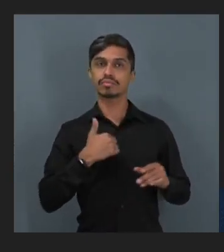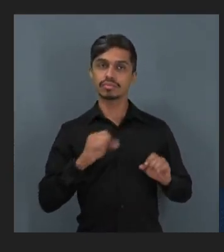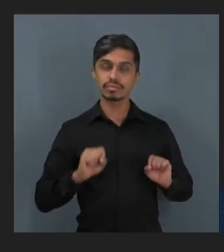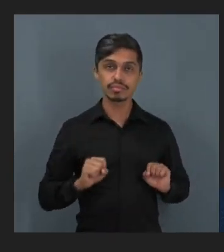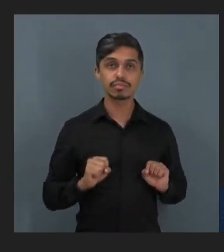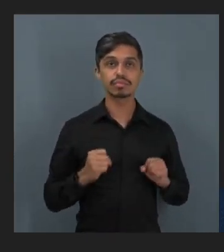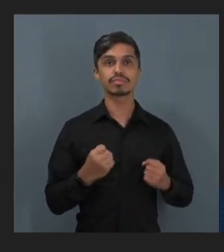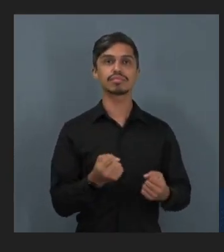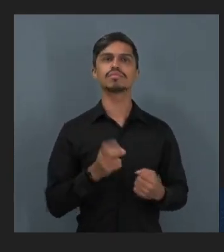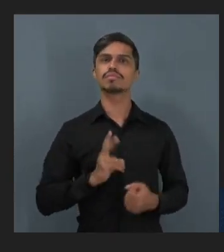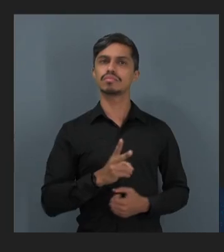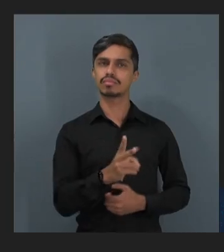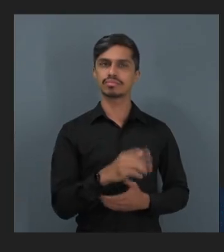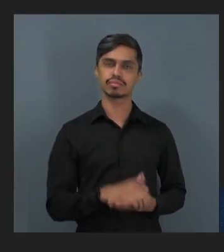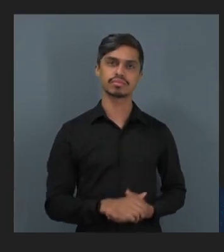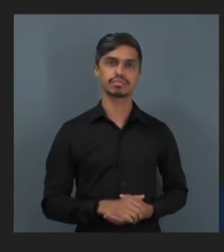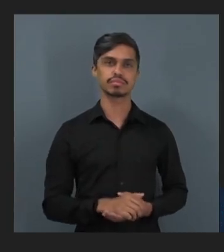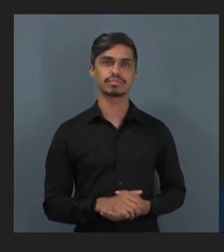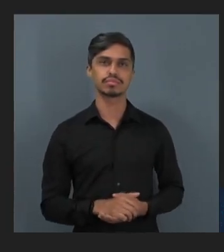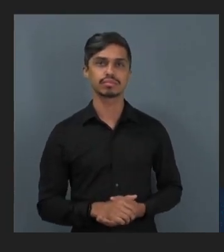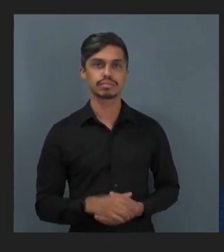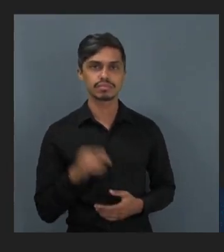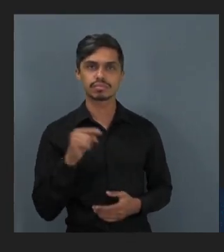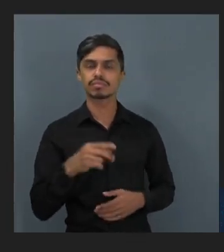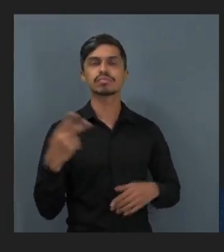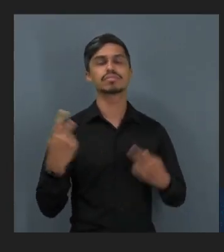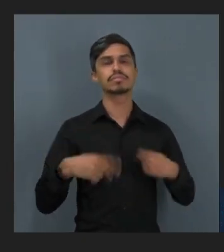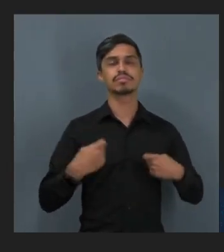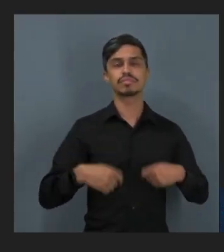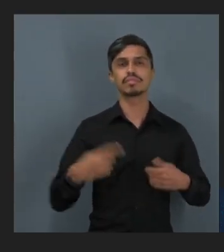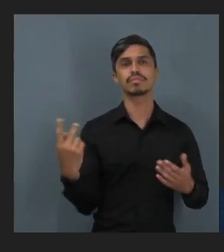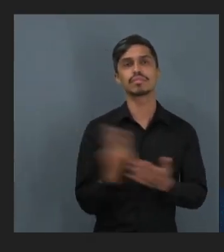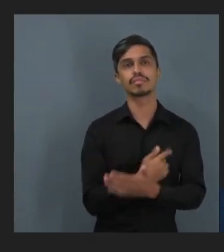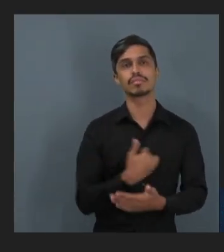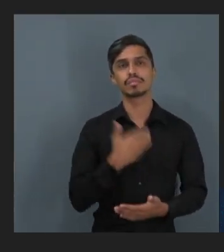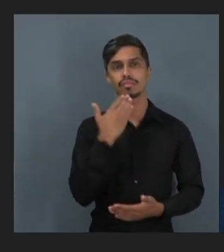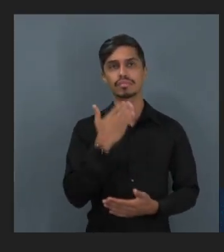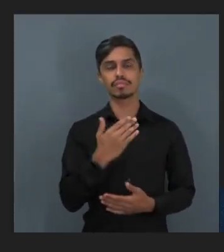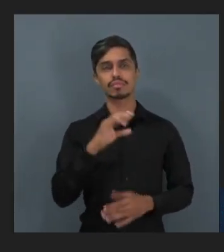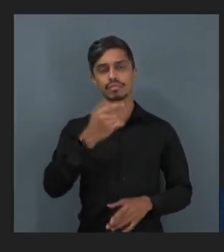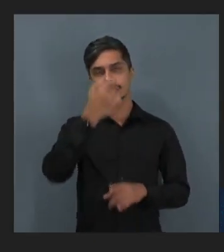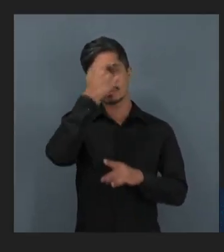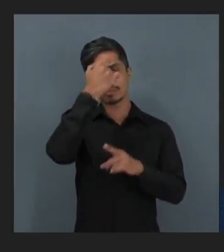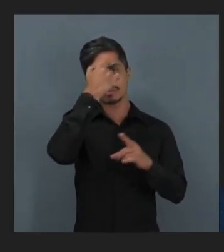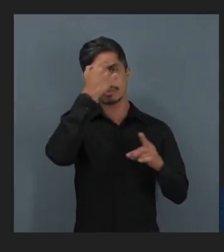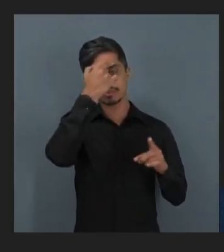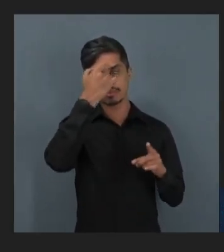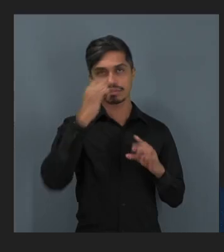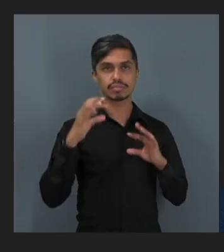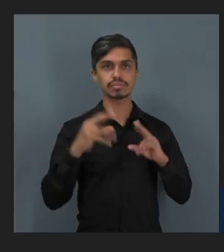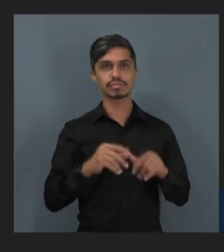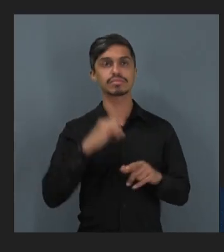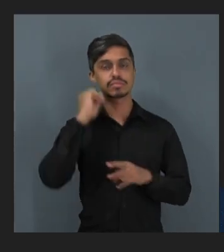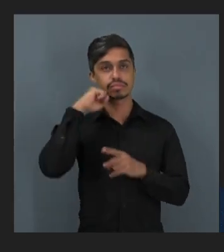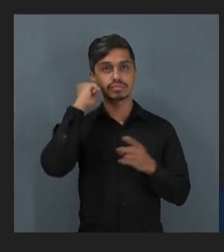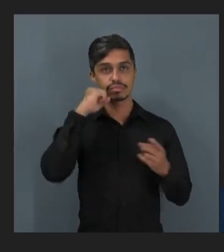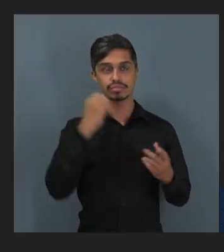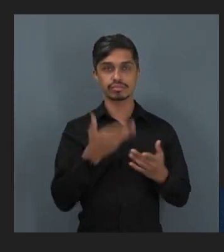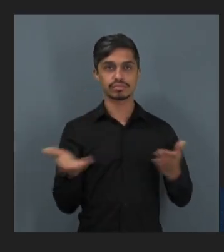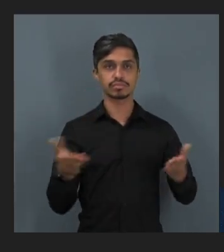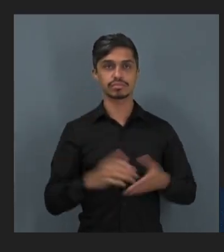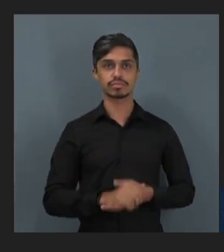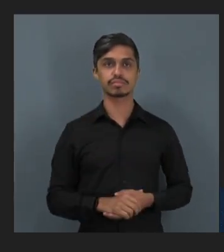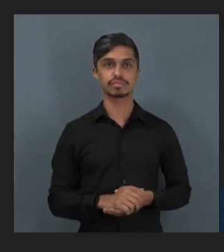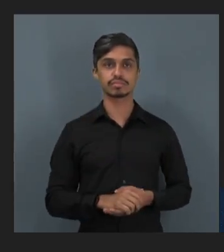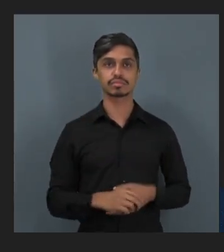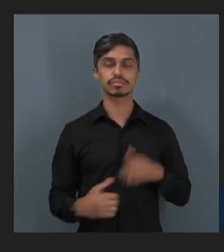vou diariamente para que isso aconteça, e eu conto com a consciência de cada senador da República.